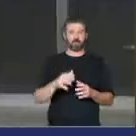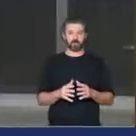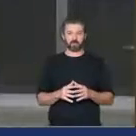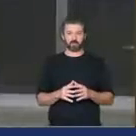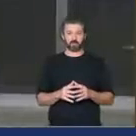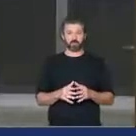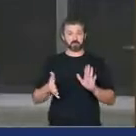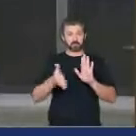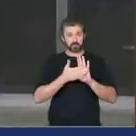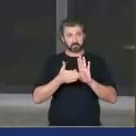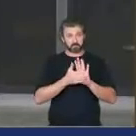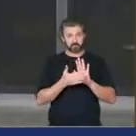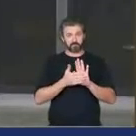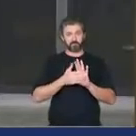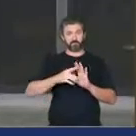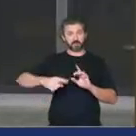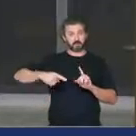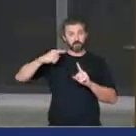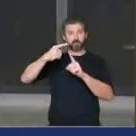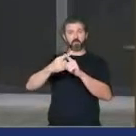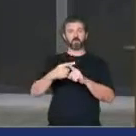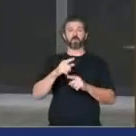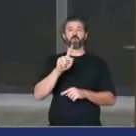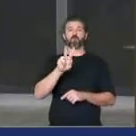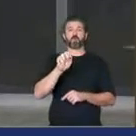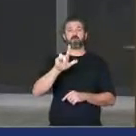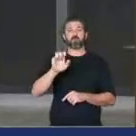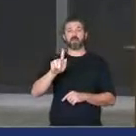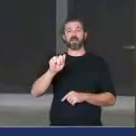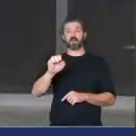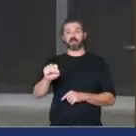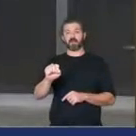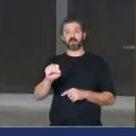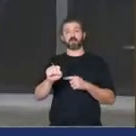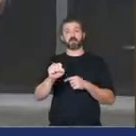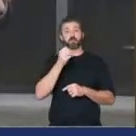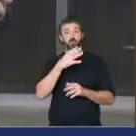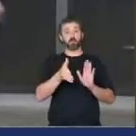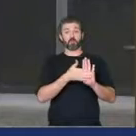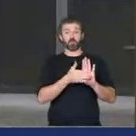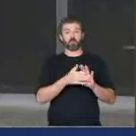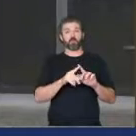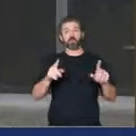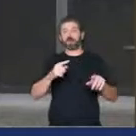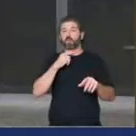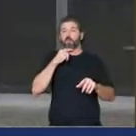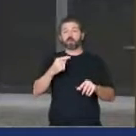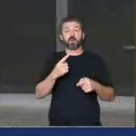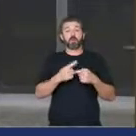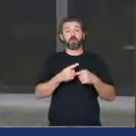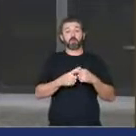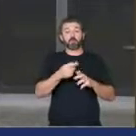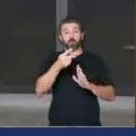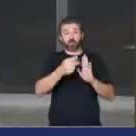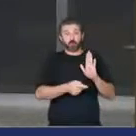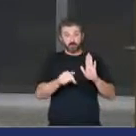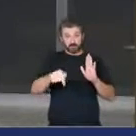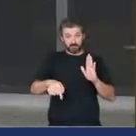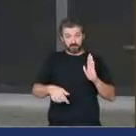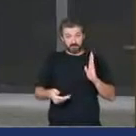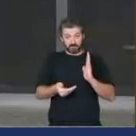Propõe aumentar o Vale Gás, que é uma proposta boa, porém insuficiente, porque o projeto que essa casa